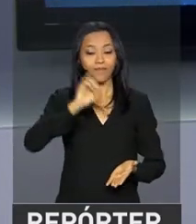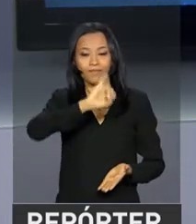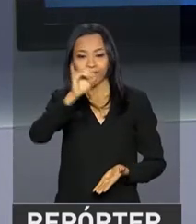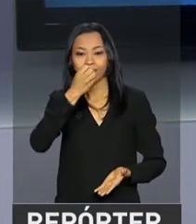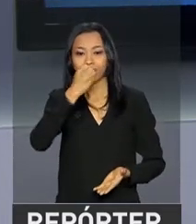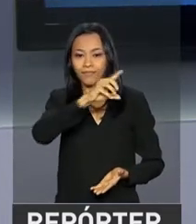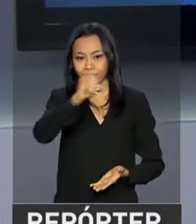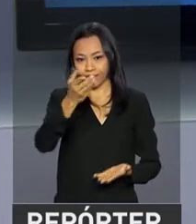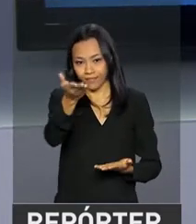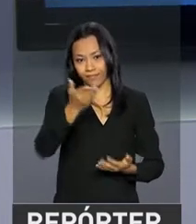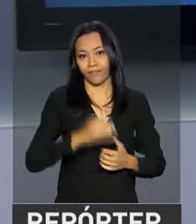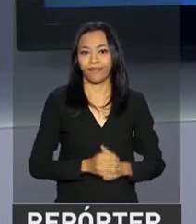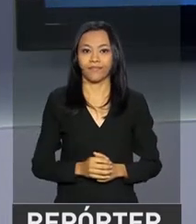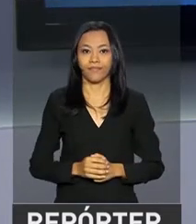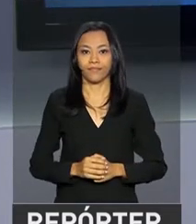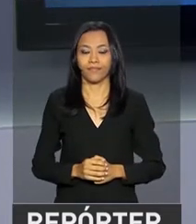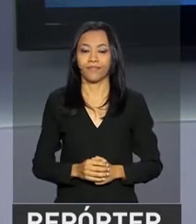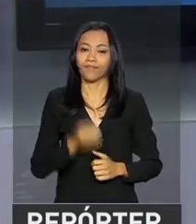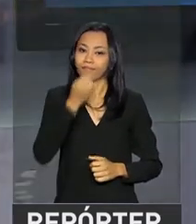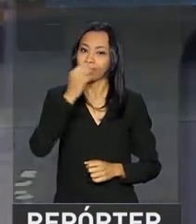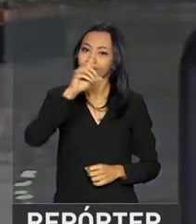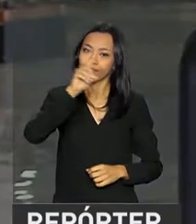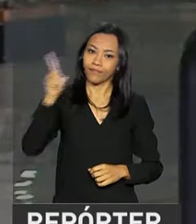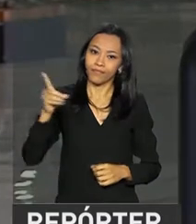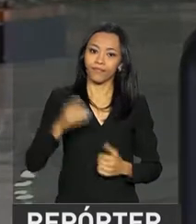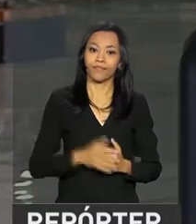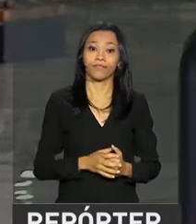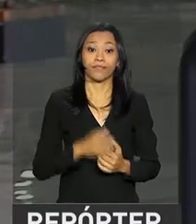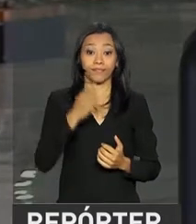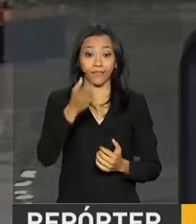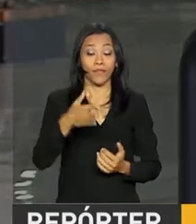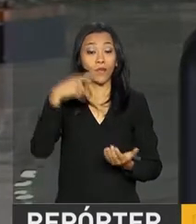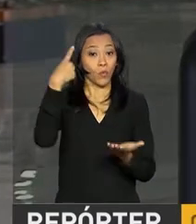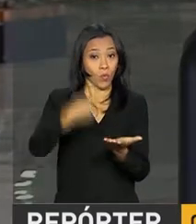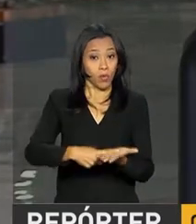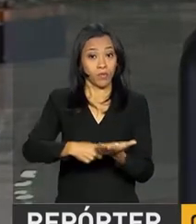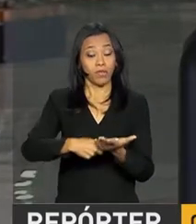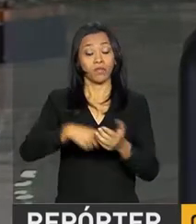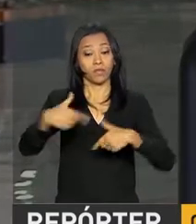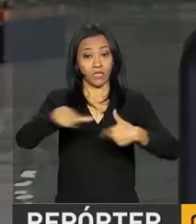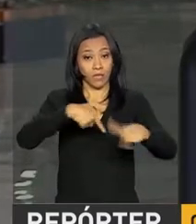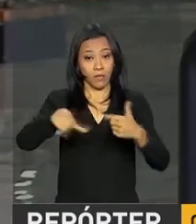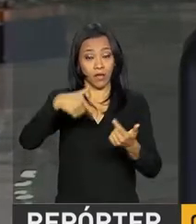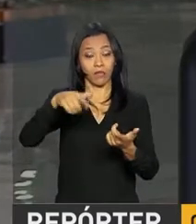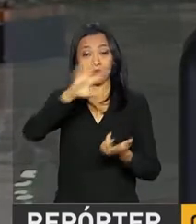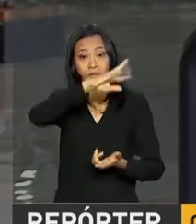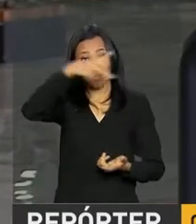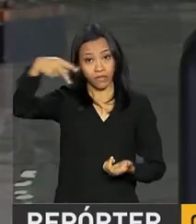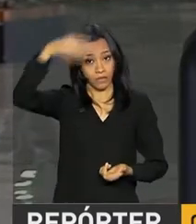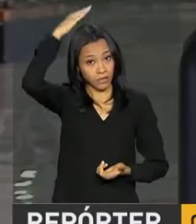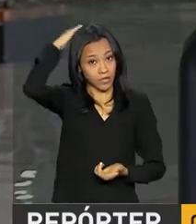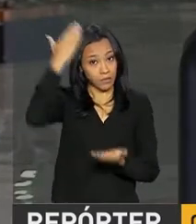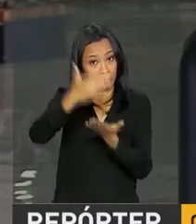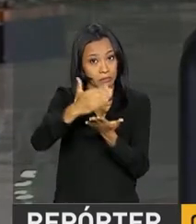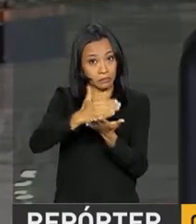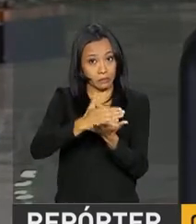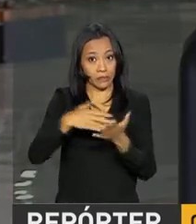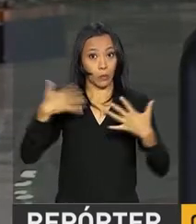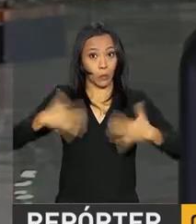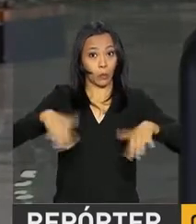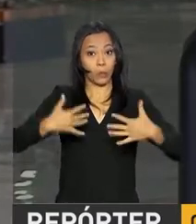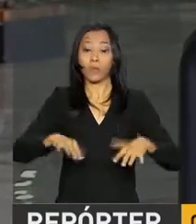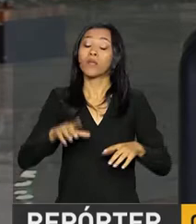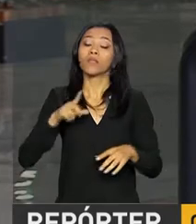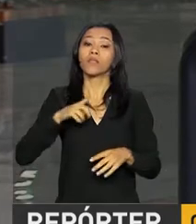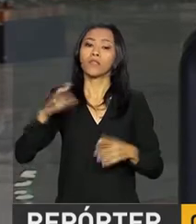você. Bom dia, Thaisa. A agenda do presidente hoje está bem movimentada. Agora pela manhã ele recebe o